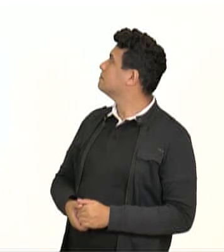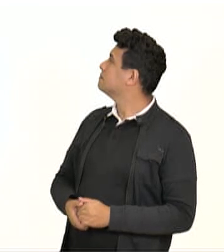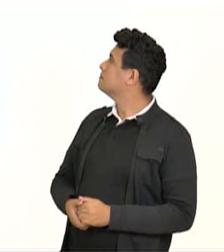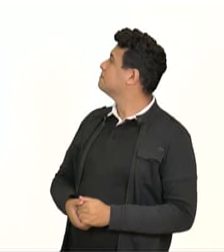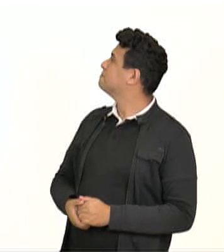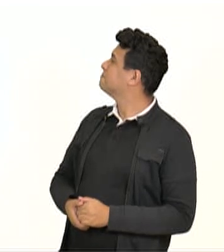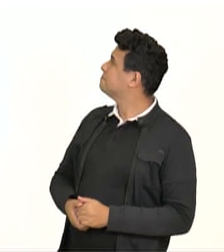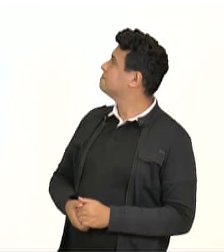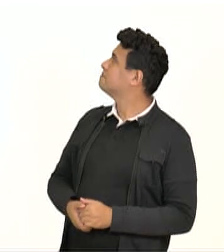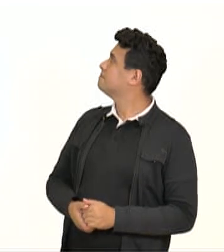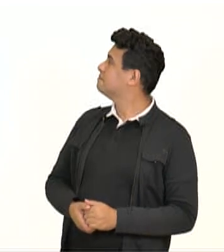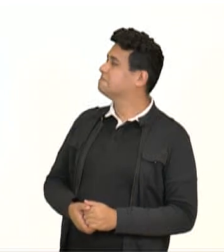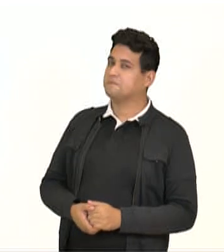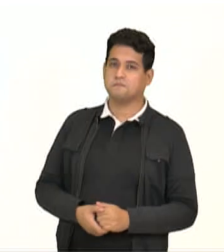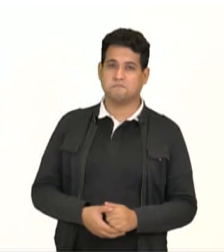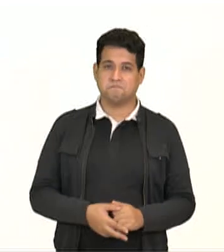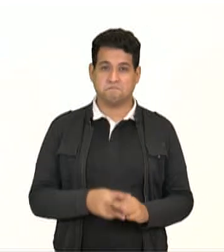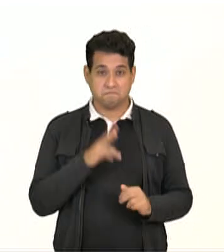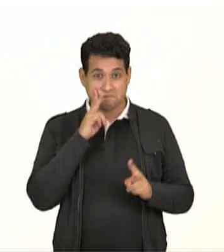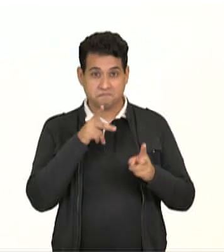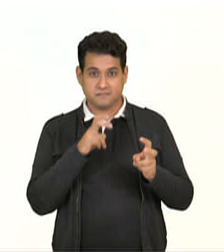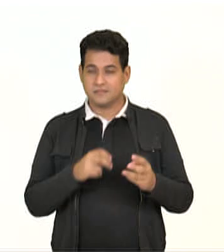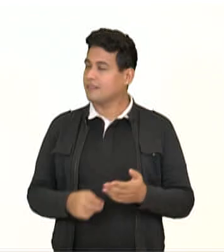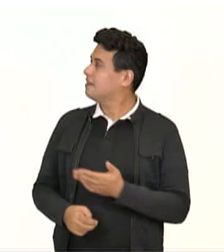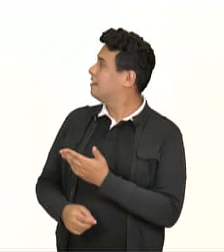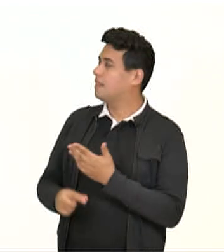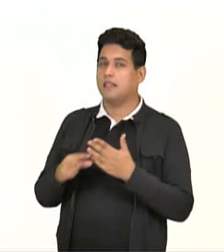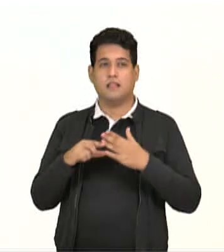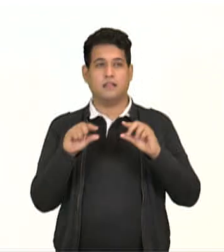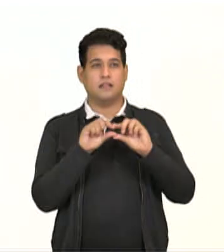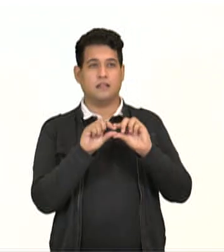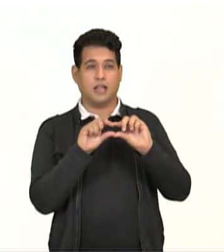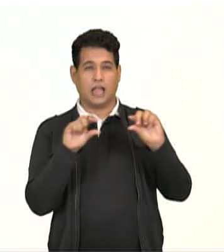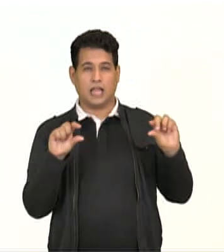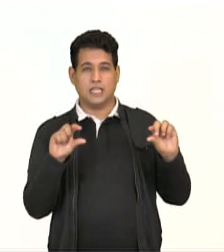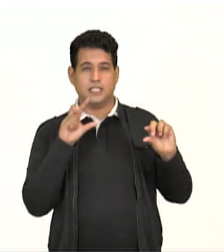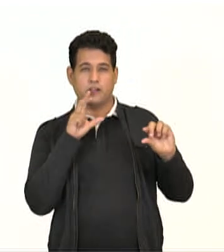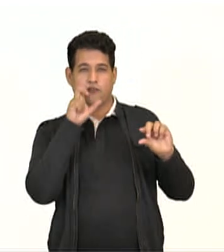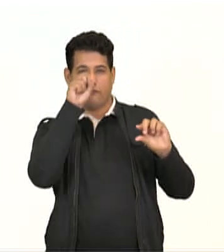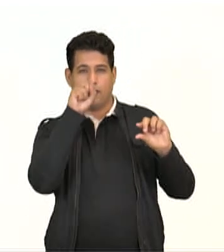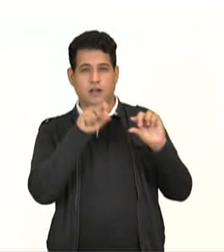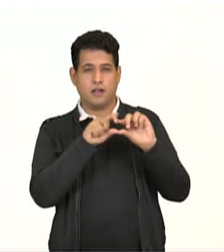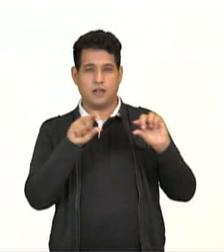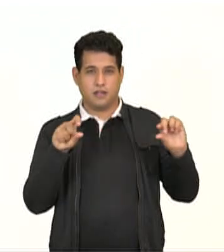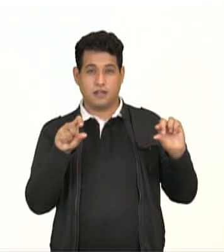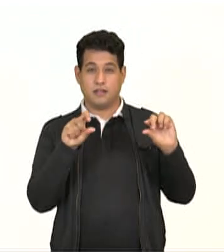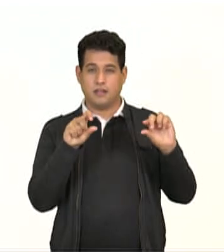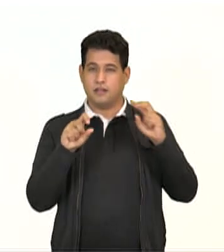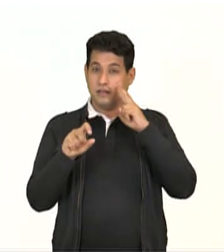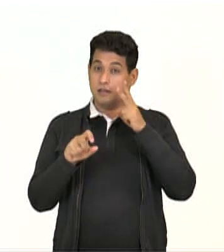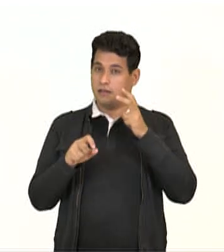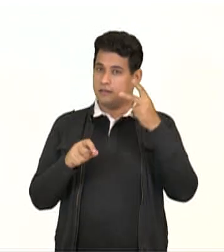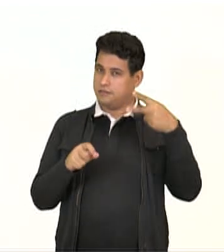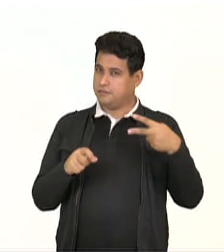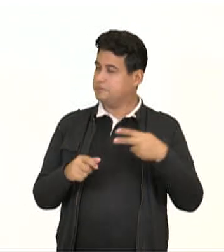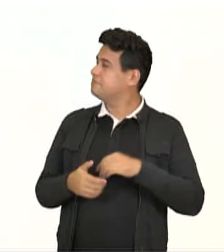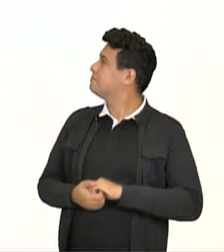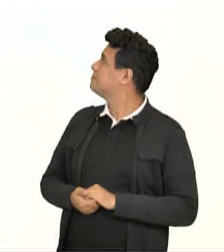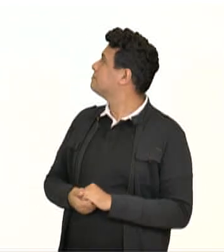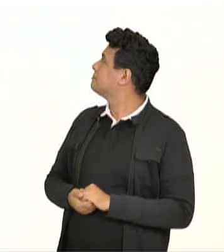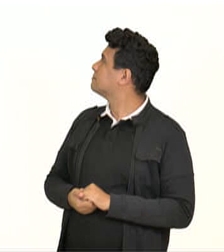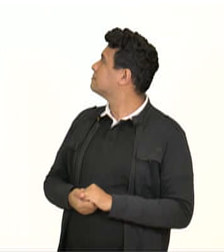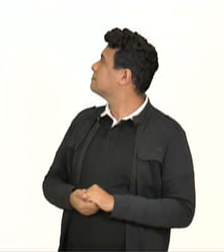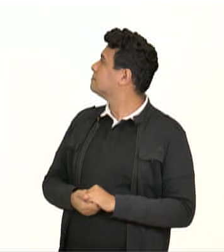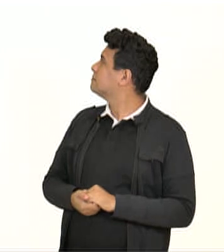her kind. Perceba que está destacado. You're gonna lose that girl. She's gonna change her mind and I'm going